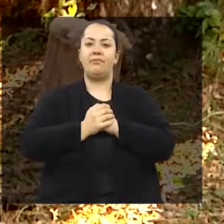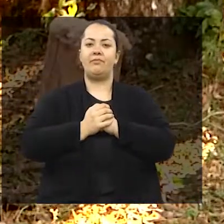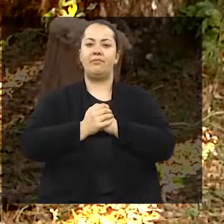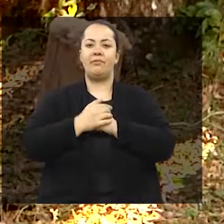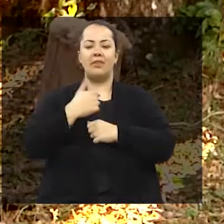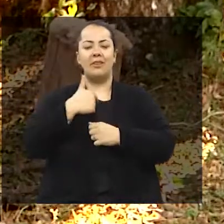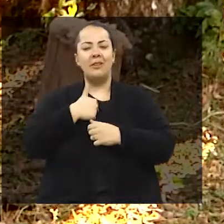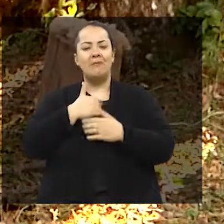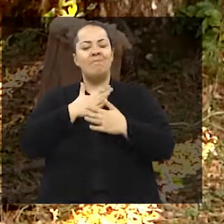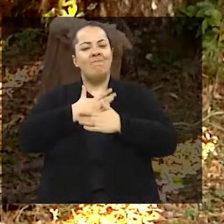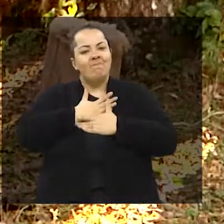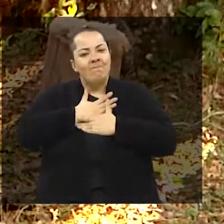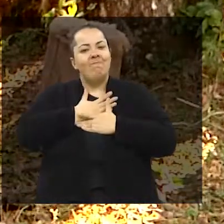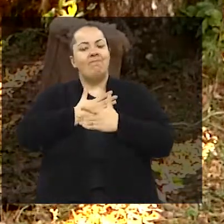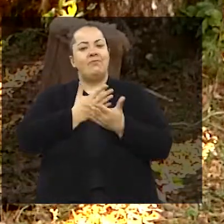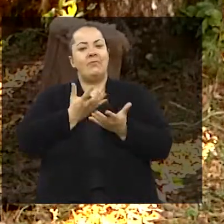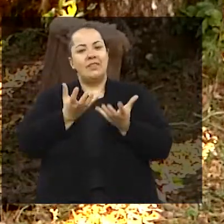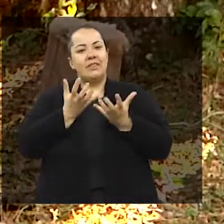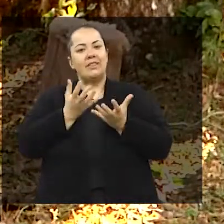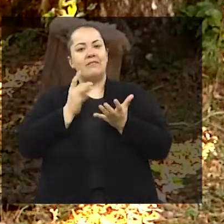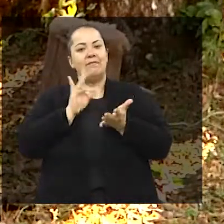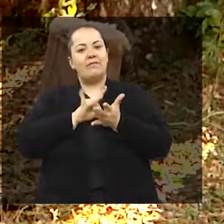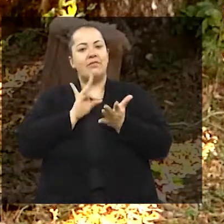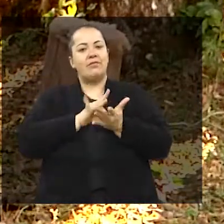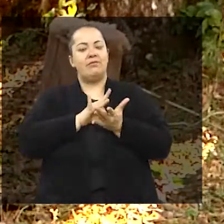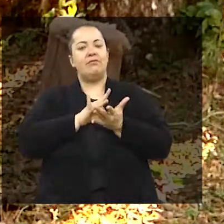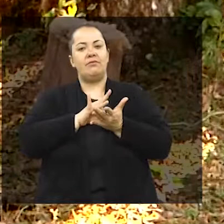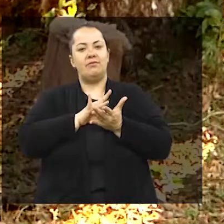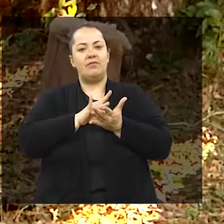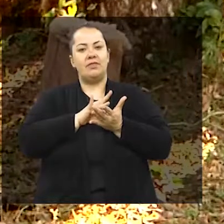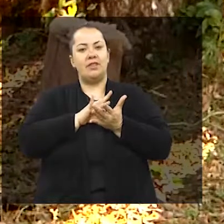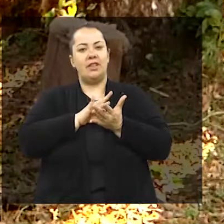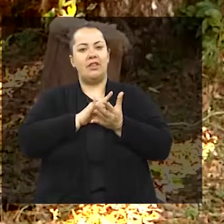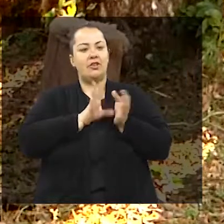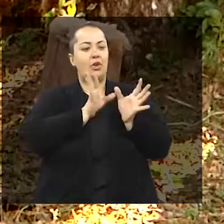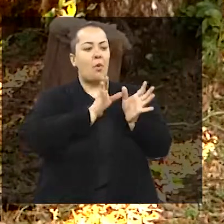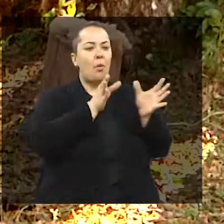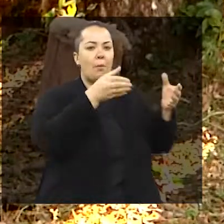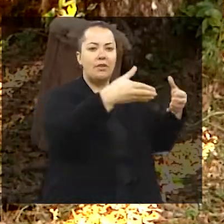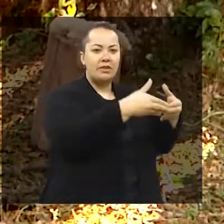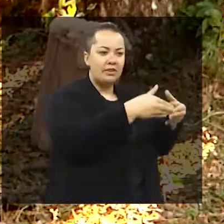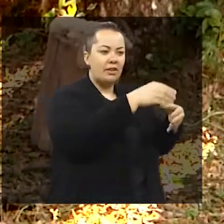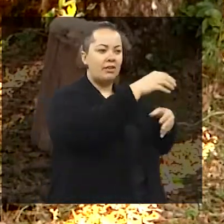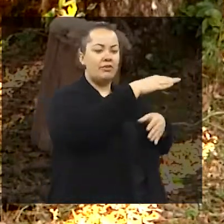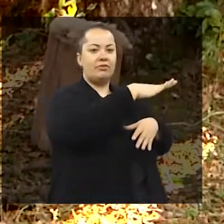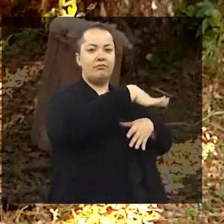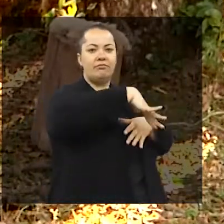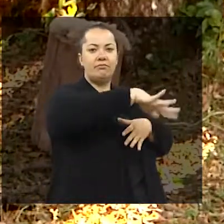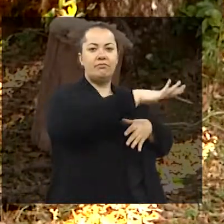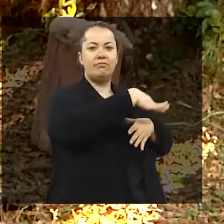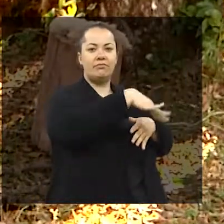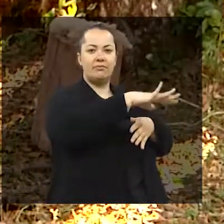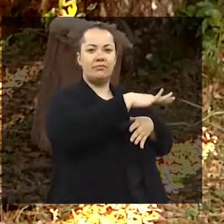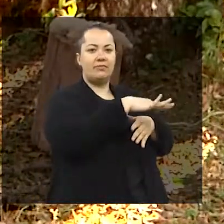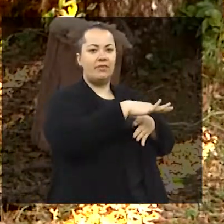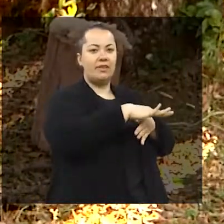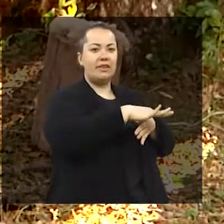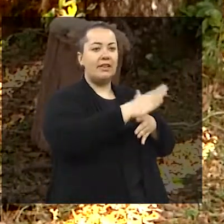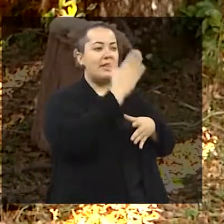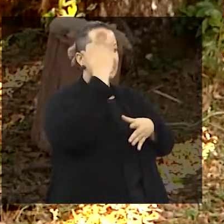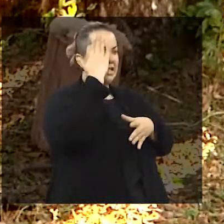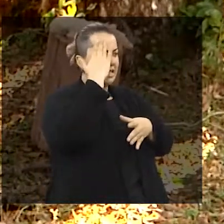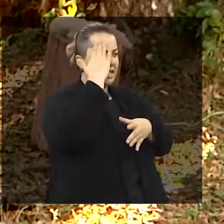desse movimento né desde a sua criação lá em 1947 né através dos